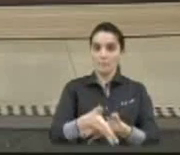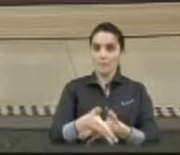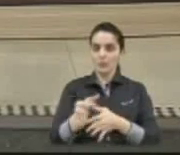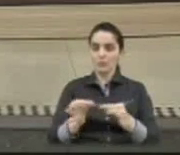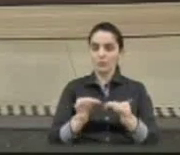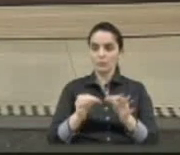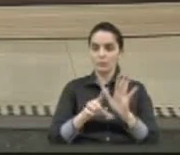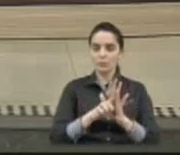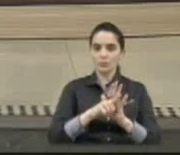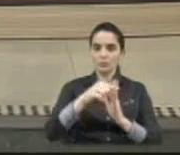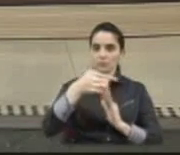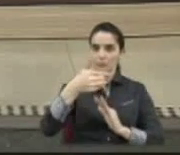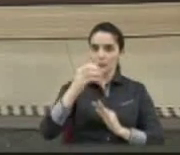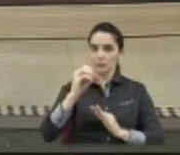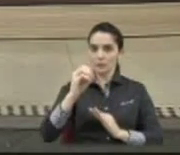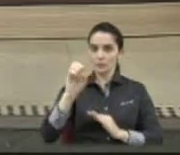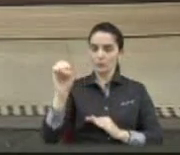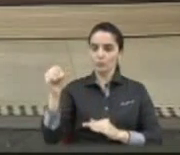aprovado o projeto de lei número